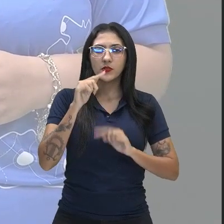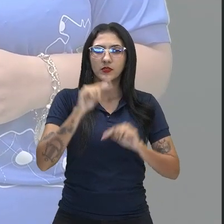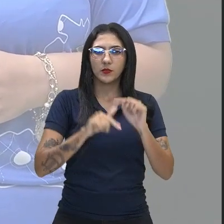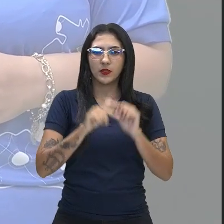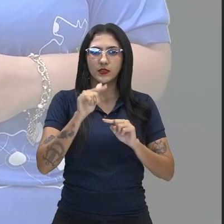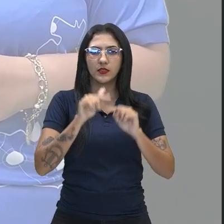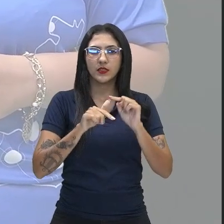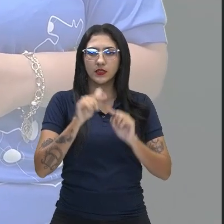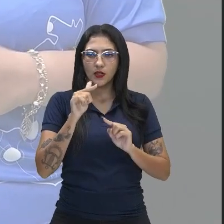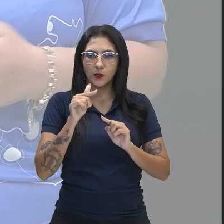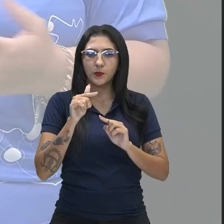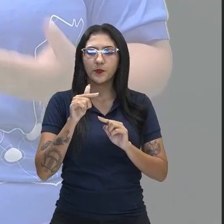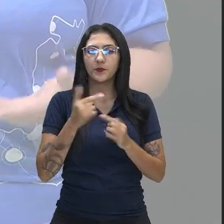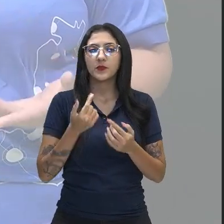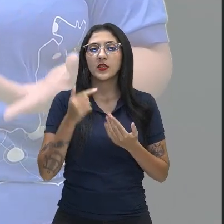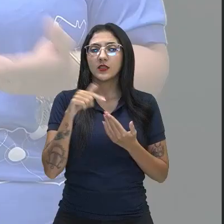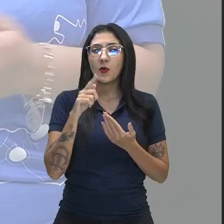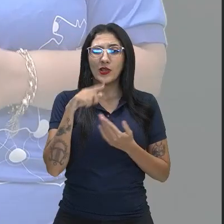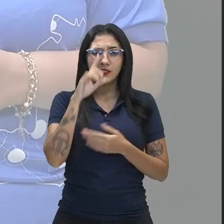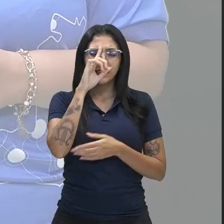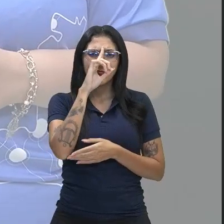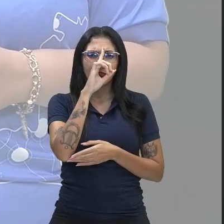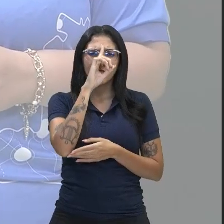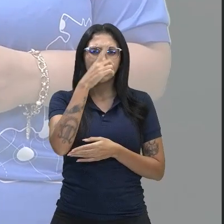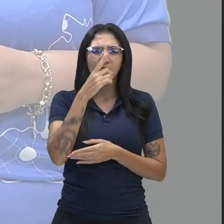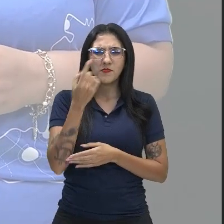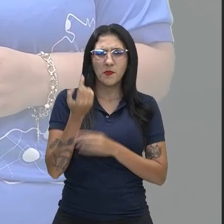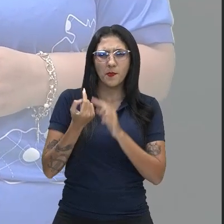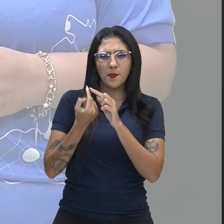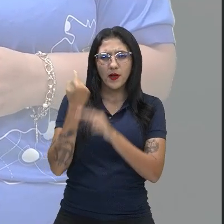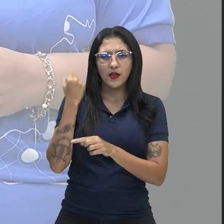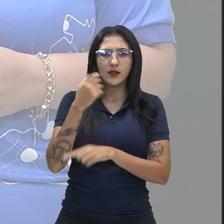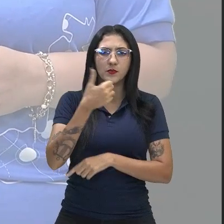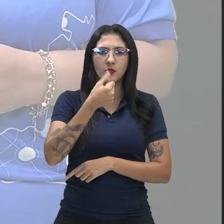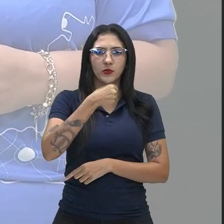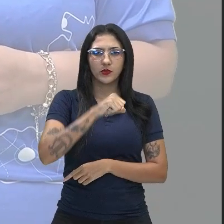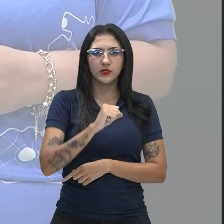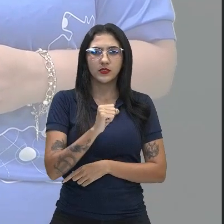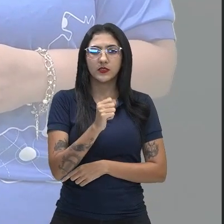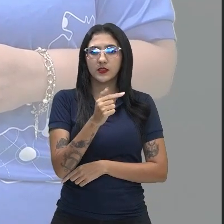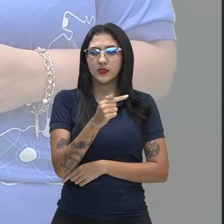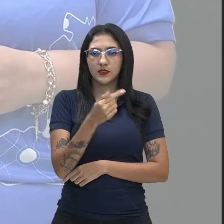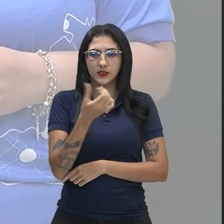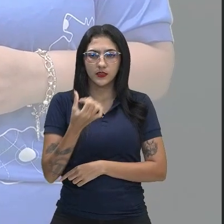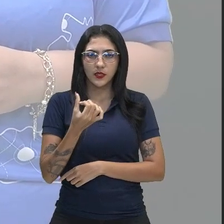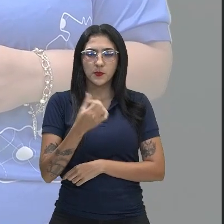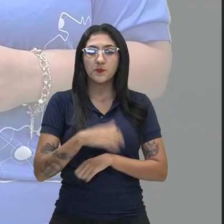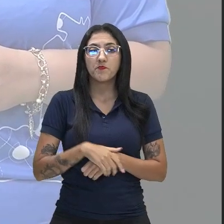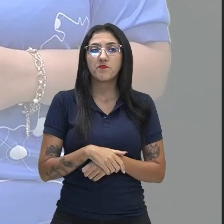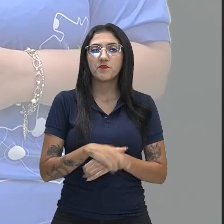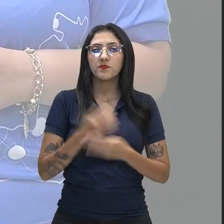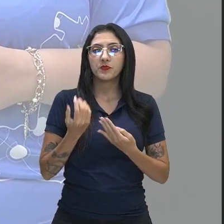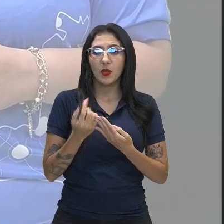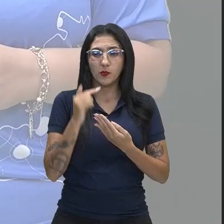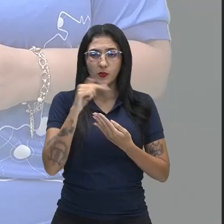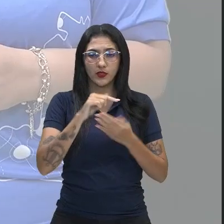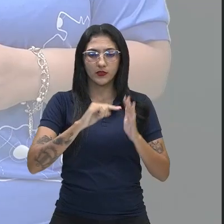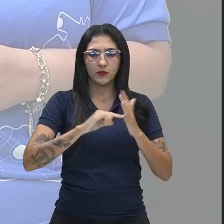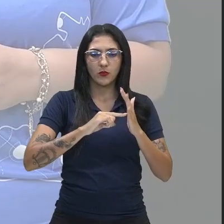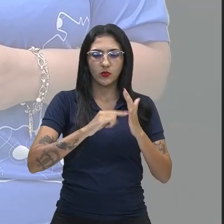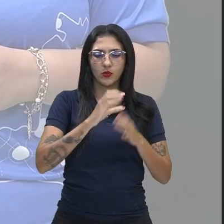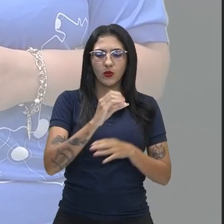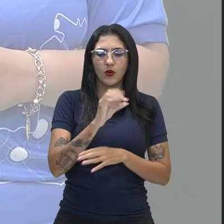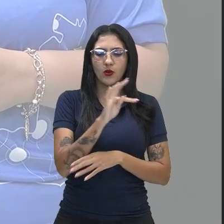tempos eficiente. Ele inventou este motor em 1876. O motor de Otto foi a primeira